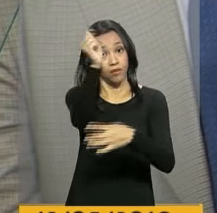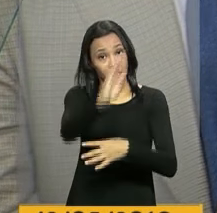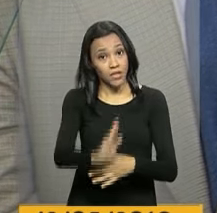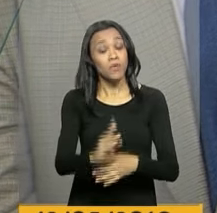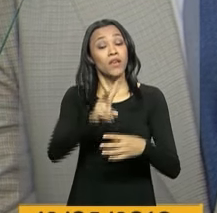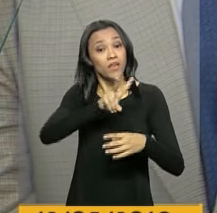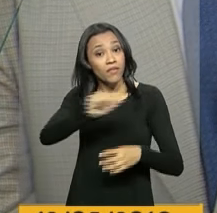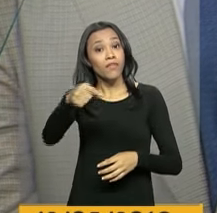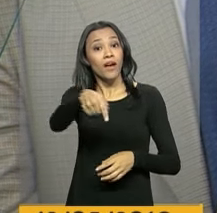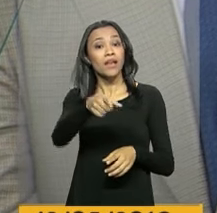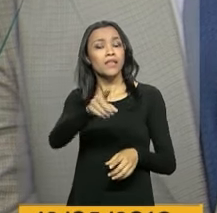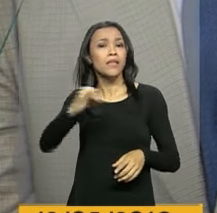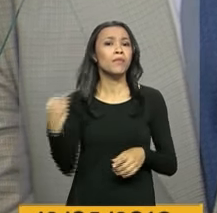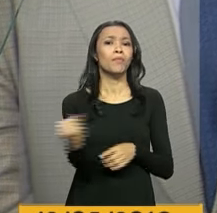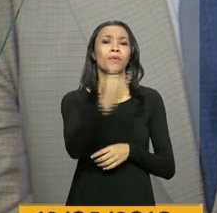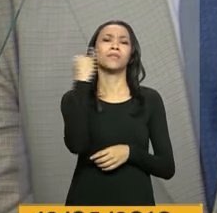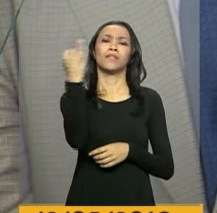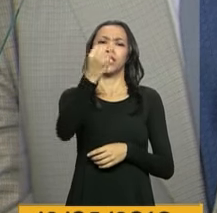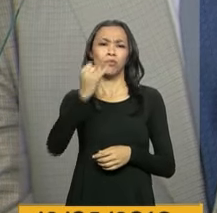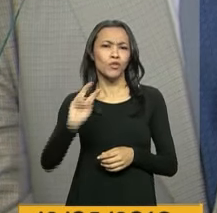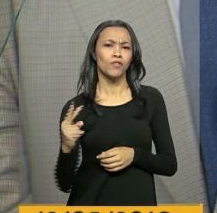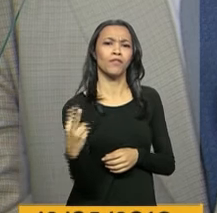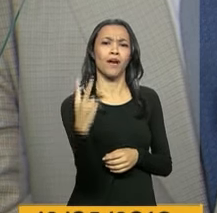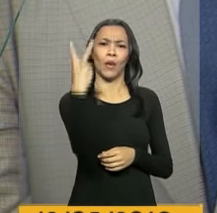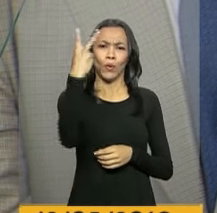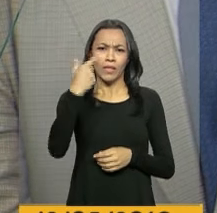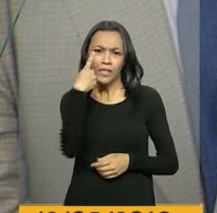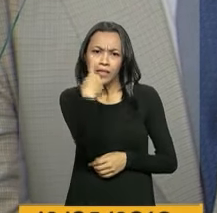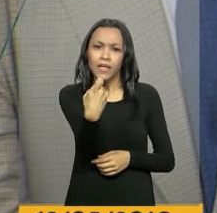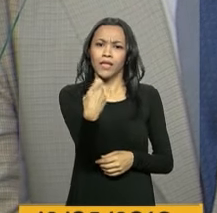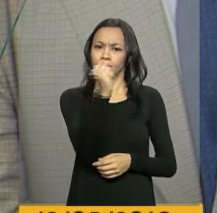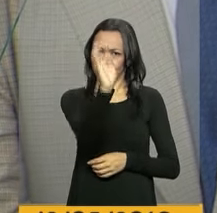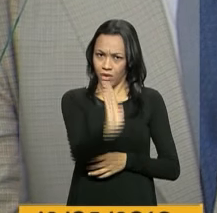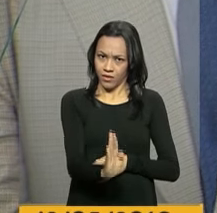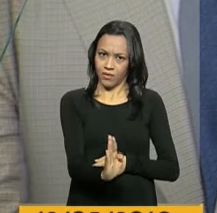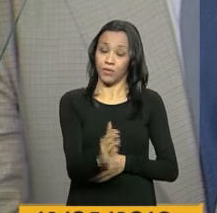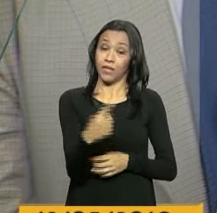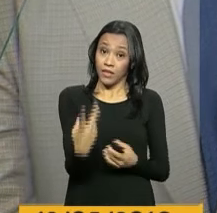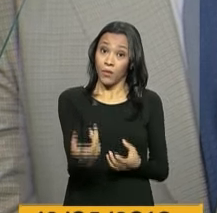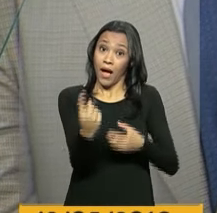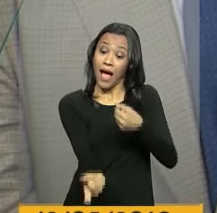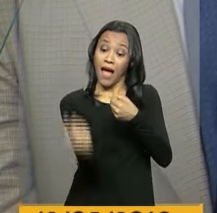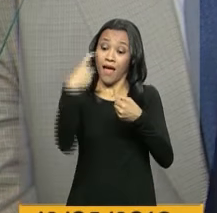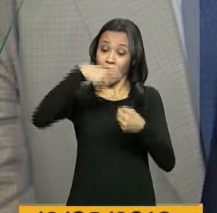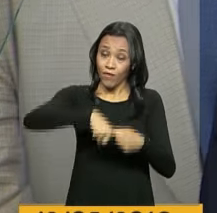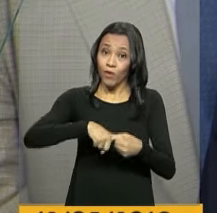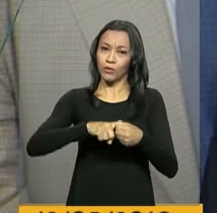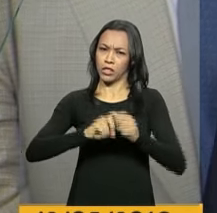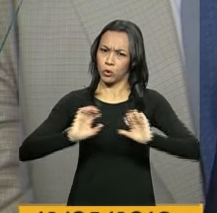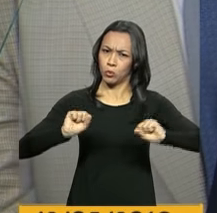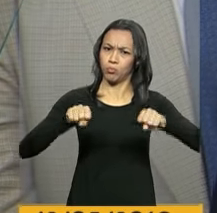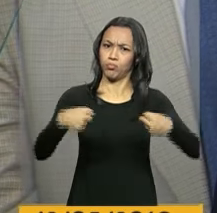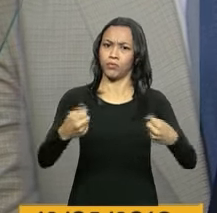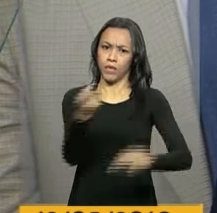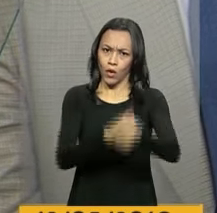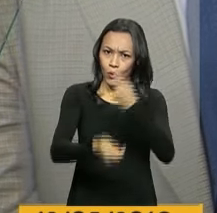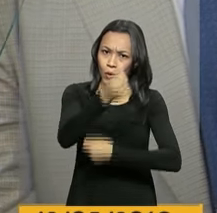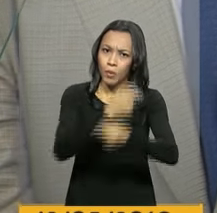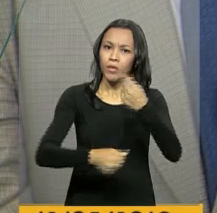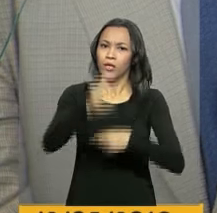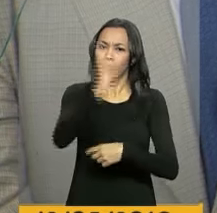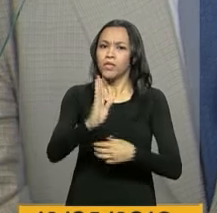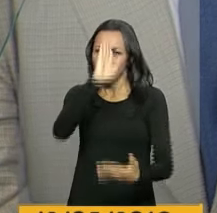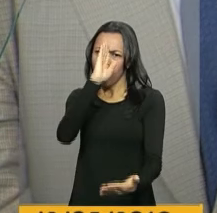e interesses permanentes do nosso país. A recuperação do prestígio do país e da confiança em seu futuro